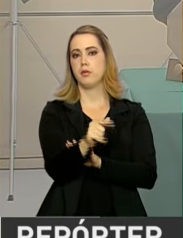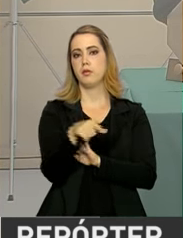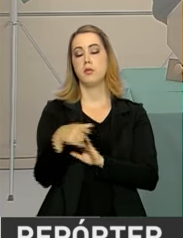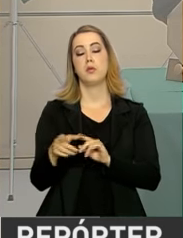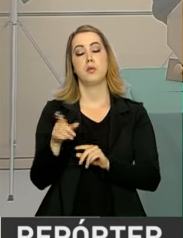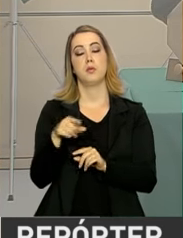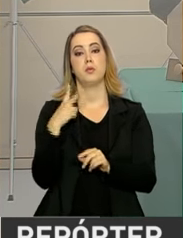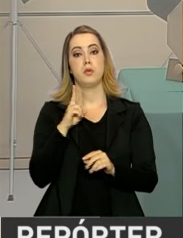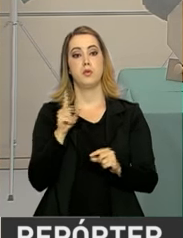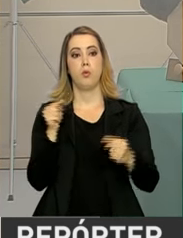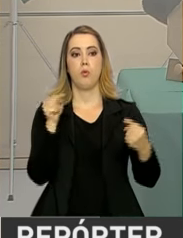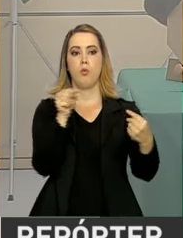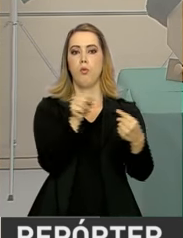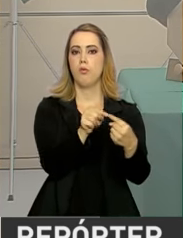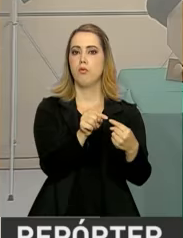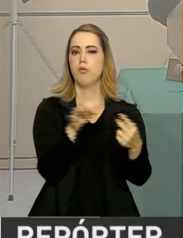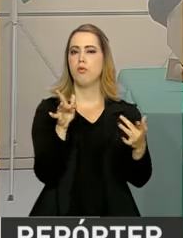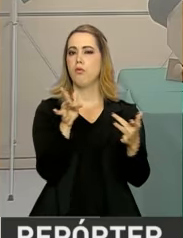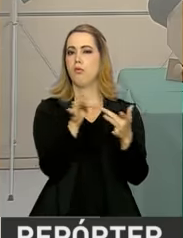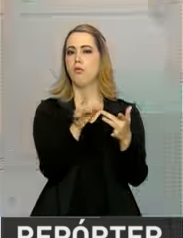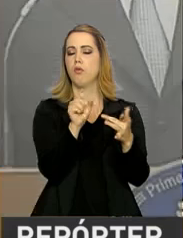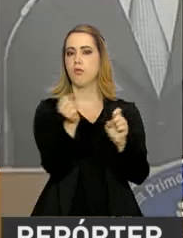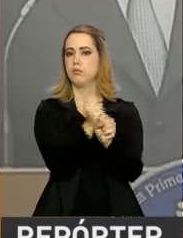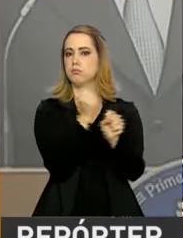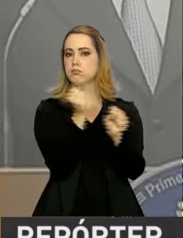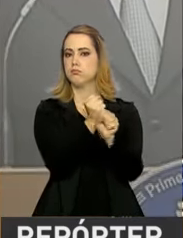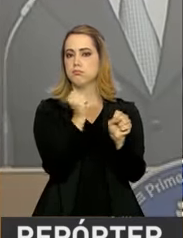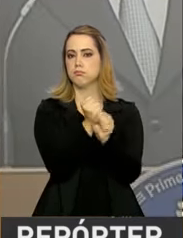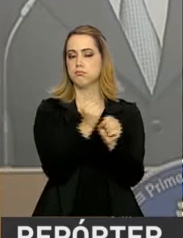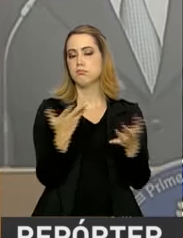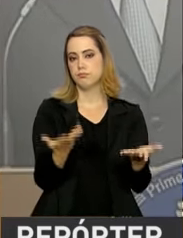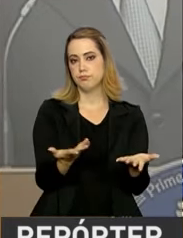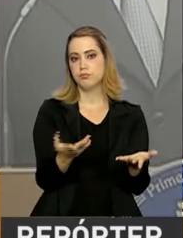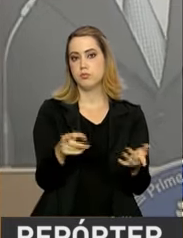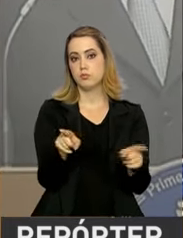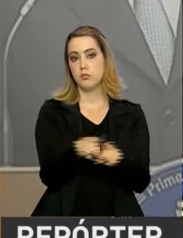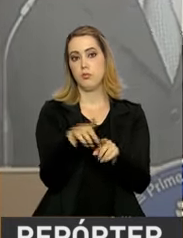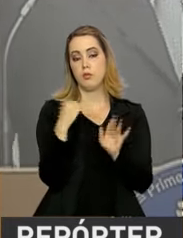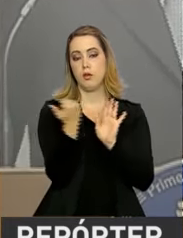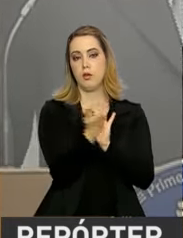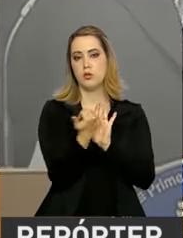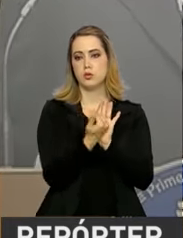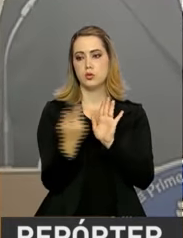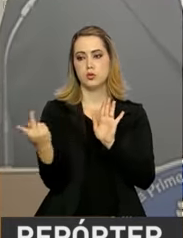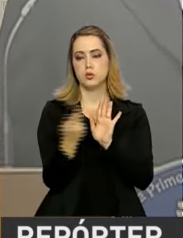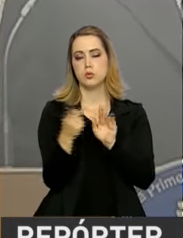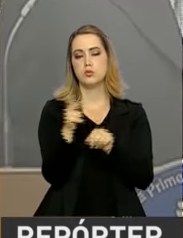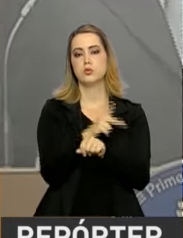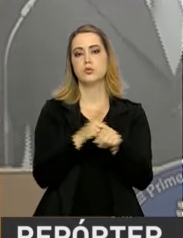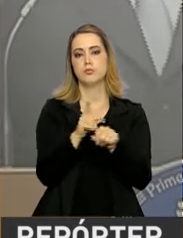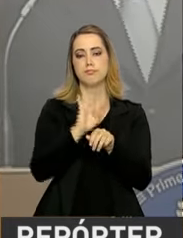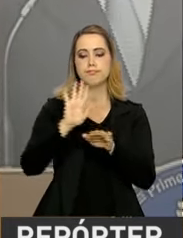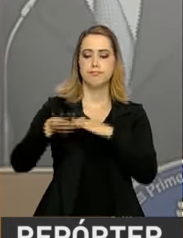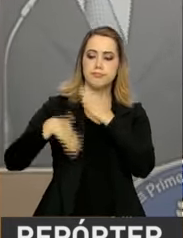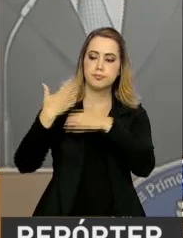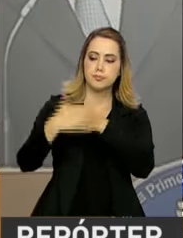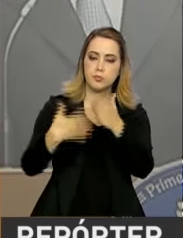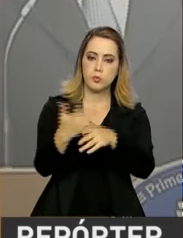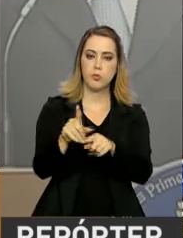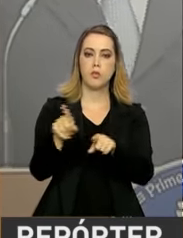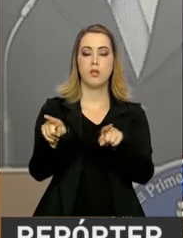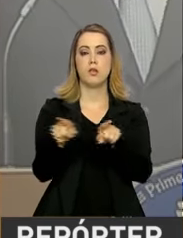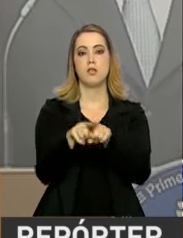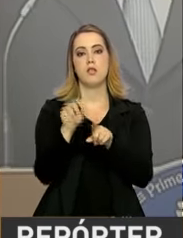ênfase exatamente na área da infraestrutura michel temer destacou que a agenda entre os dois países é extensa e em